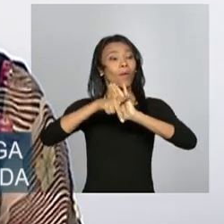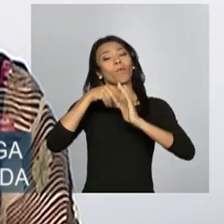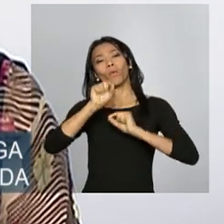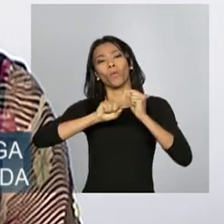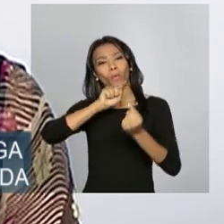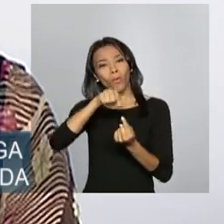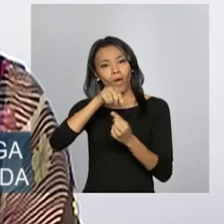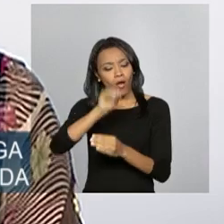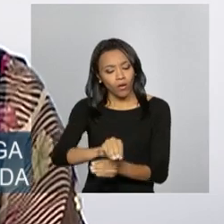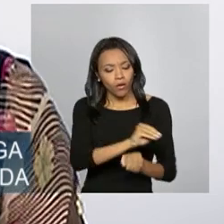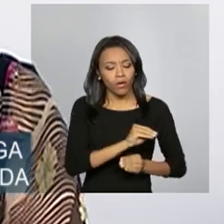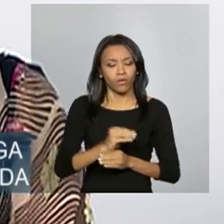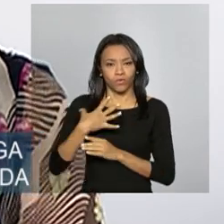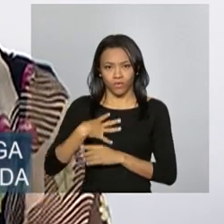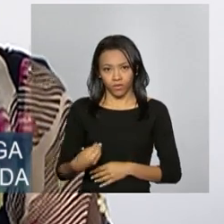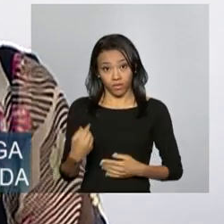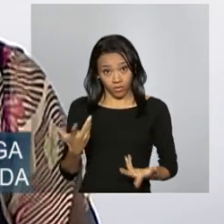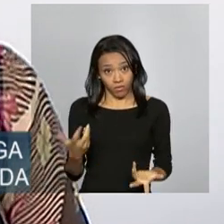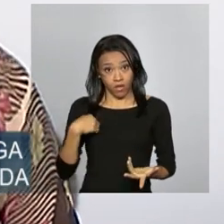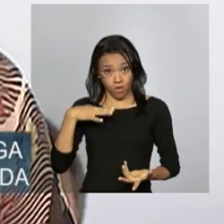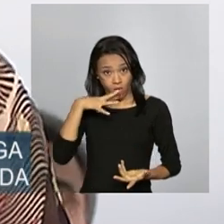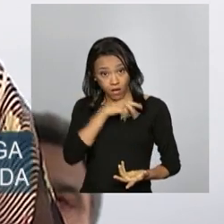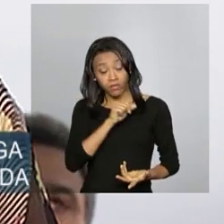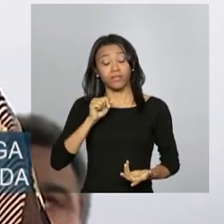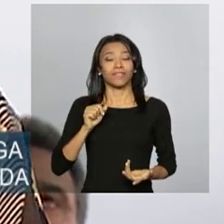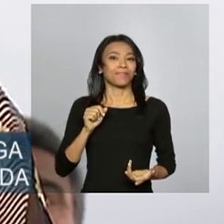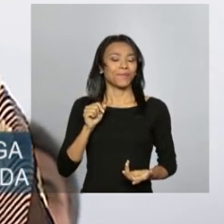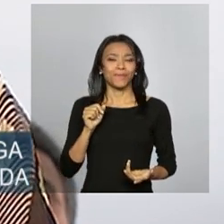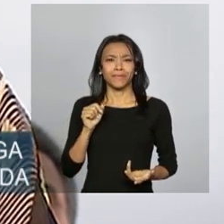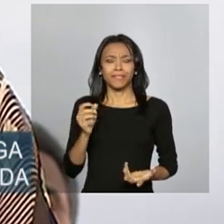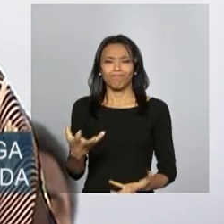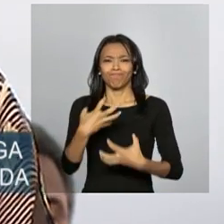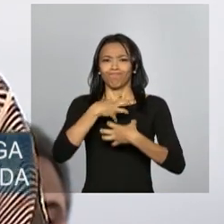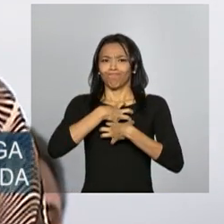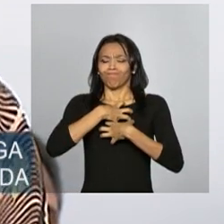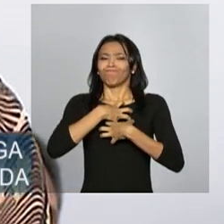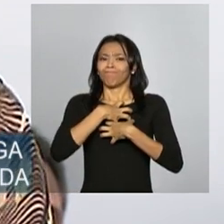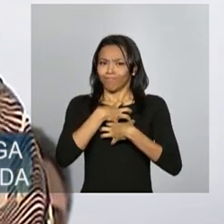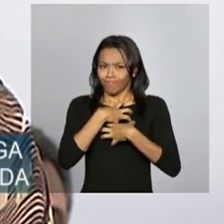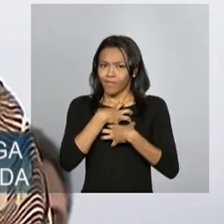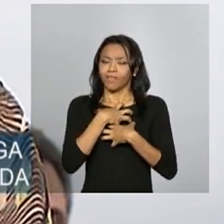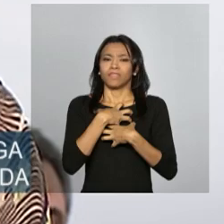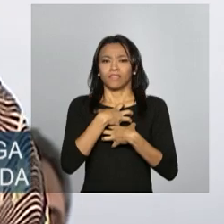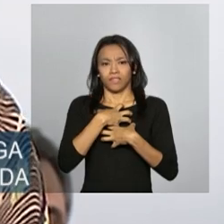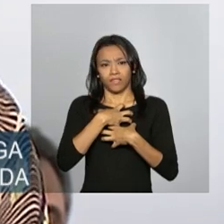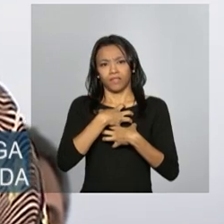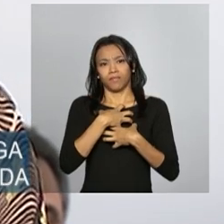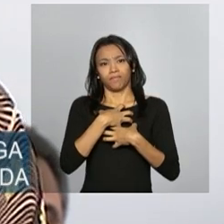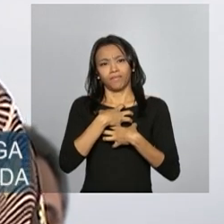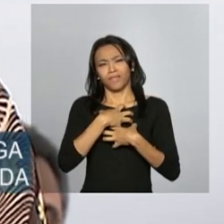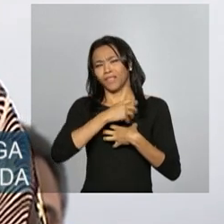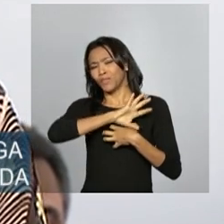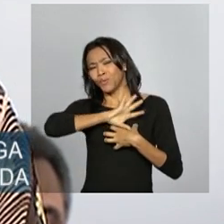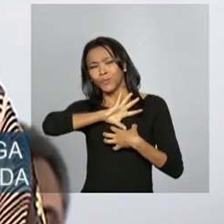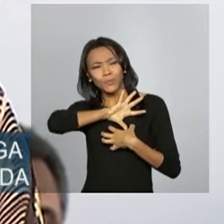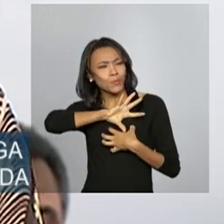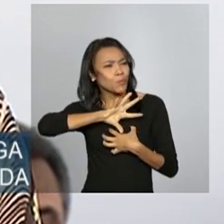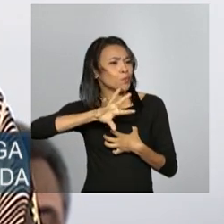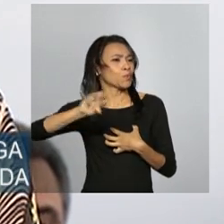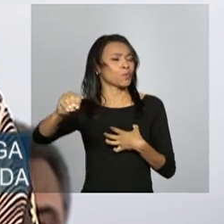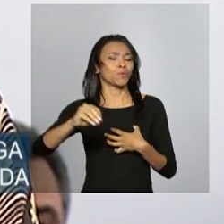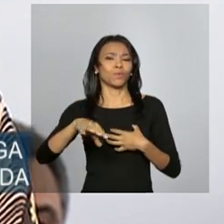filhos. Eu acho que o que tem de mais comovente em todas as inaugurações